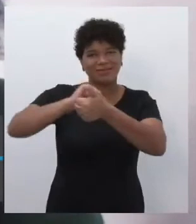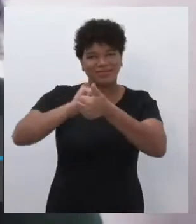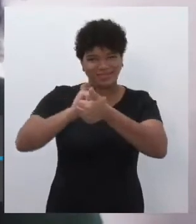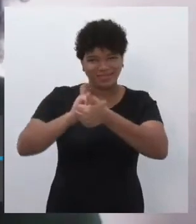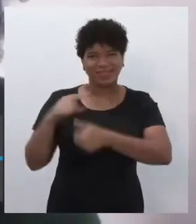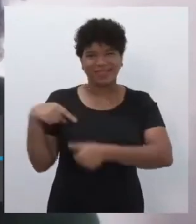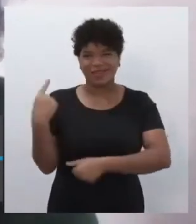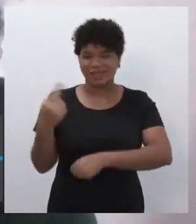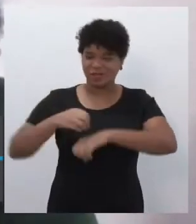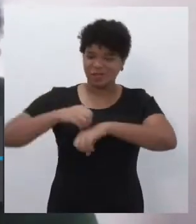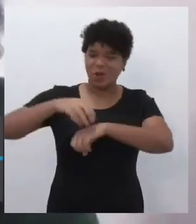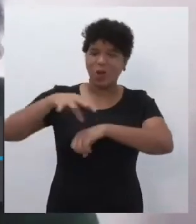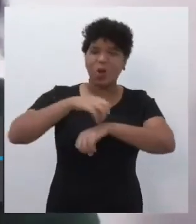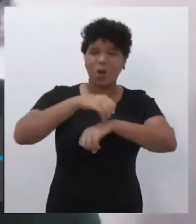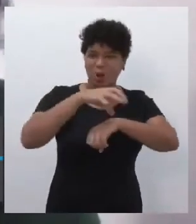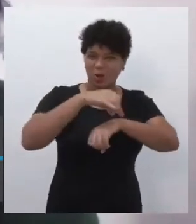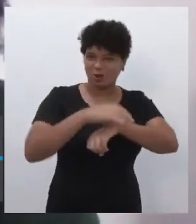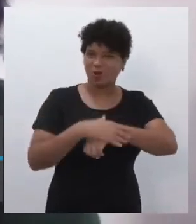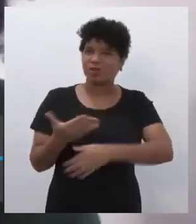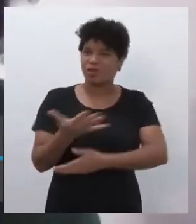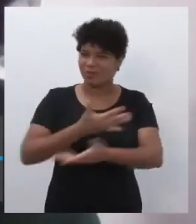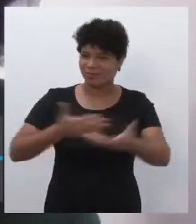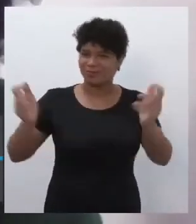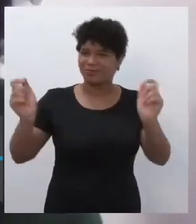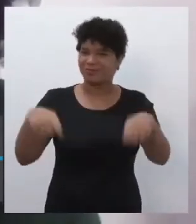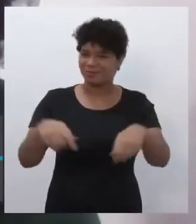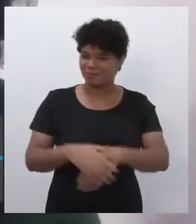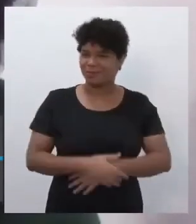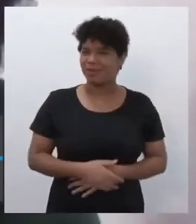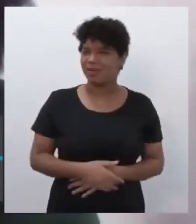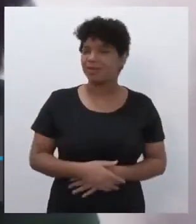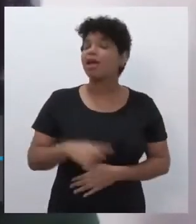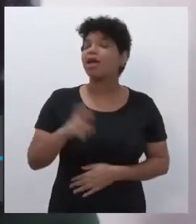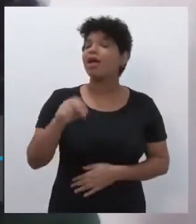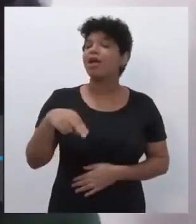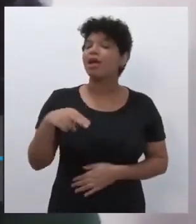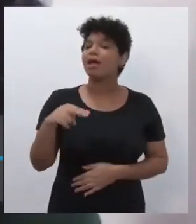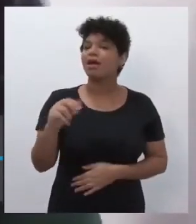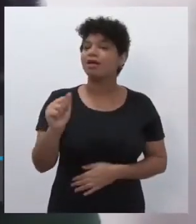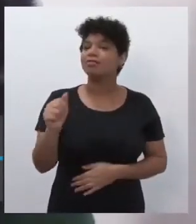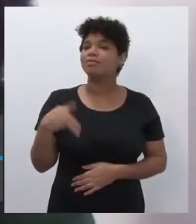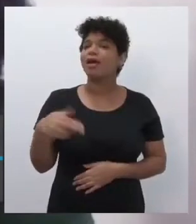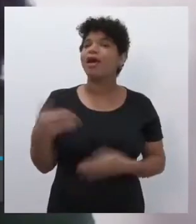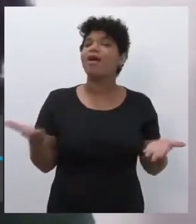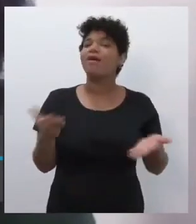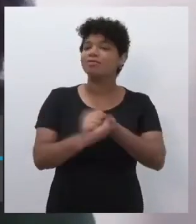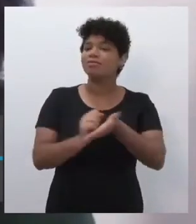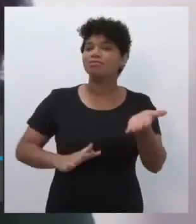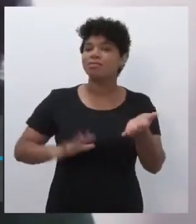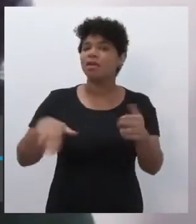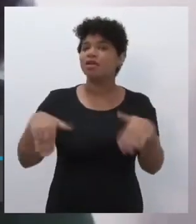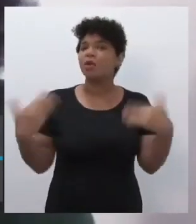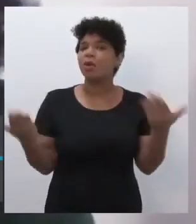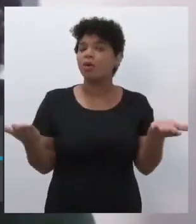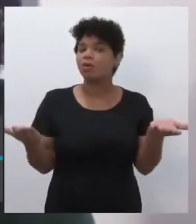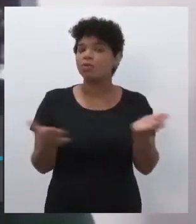compartilhando essas ideias. E aí, Renan, qual que é a nossa próxima atividade?